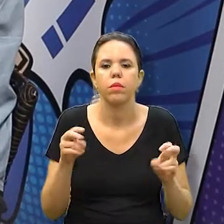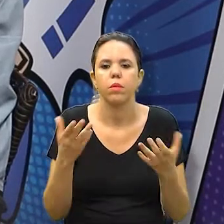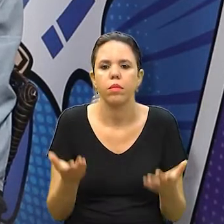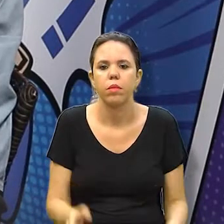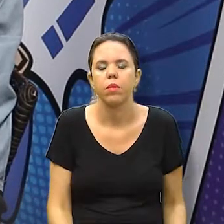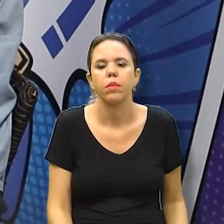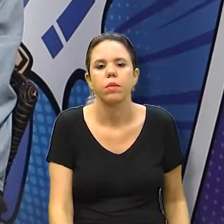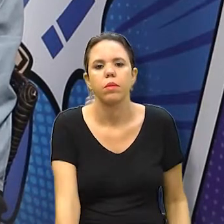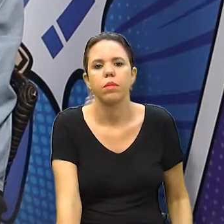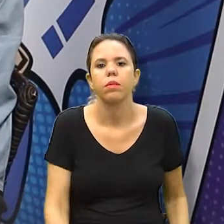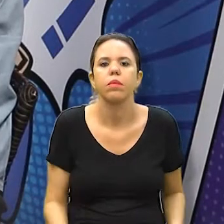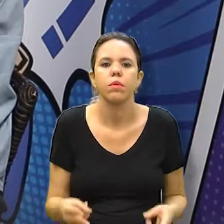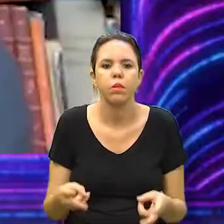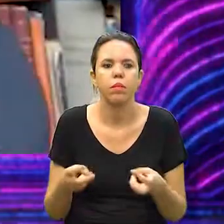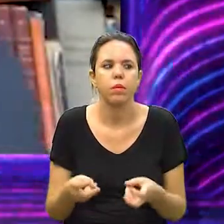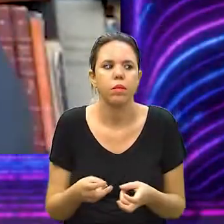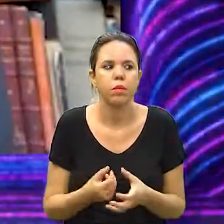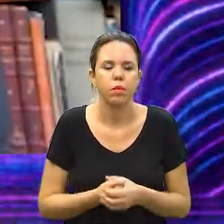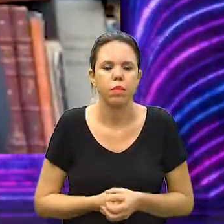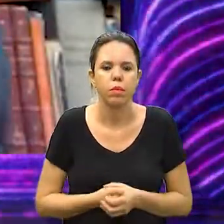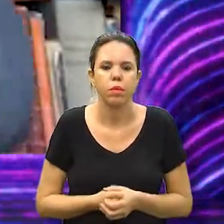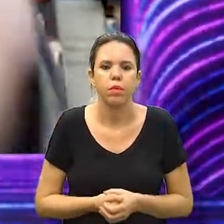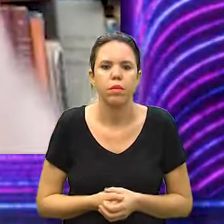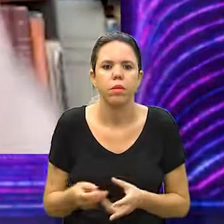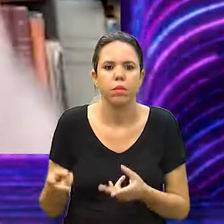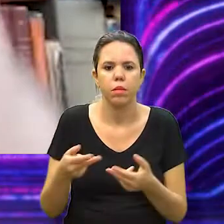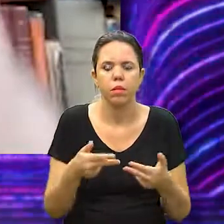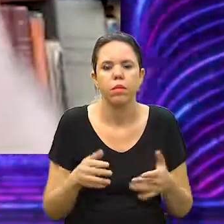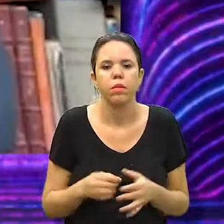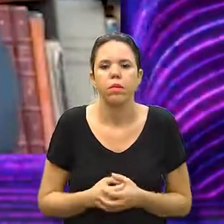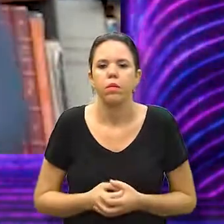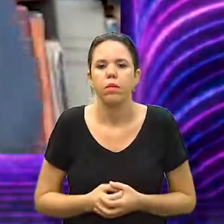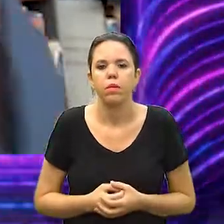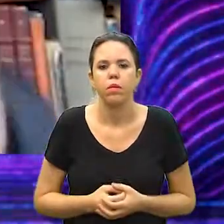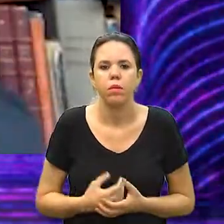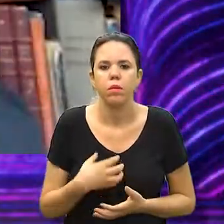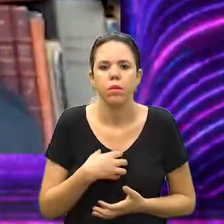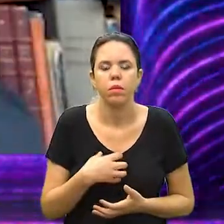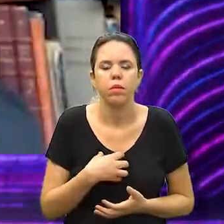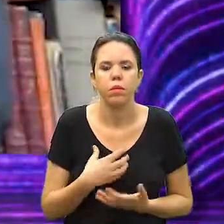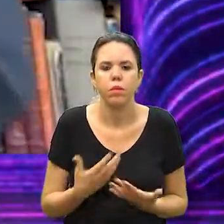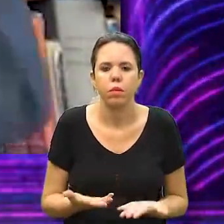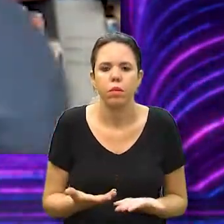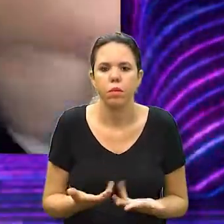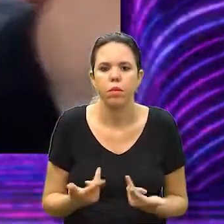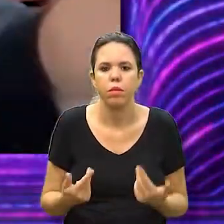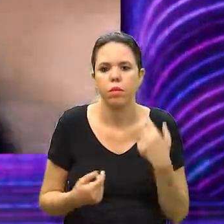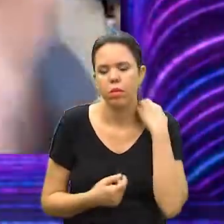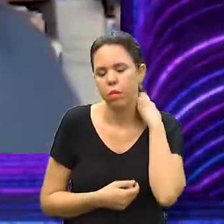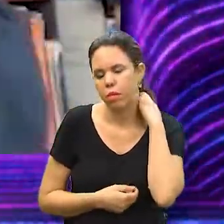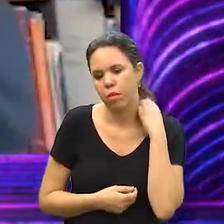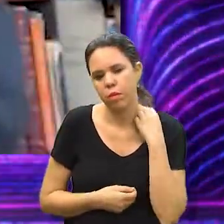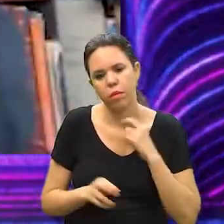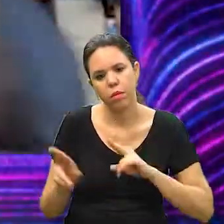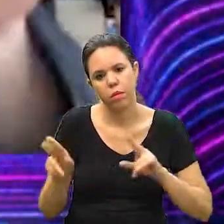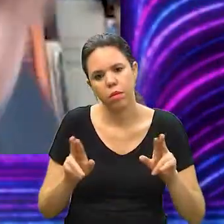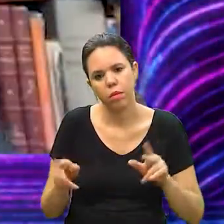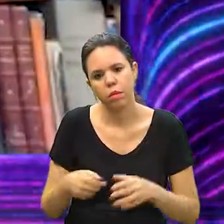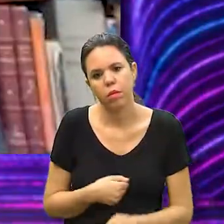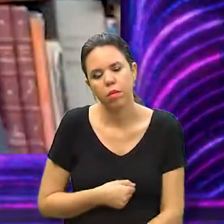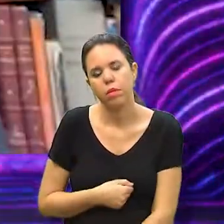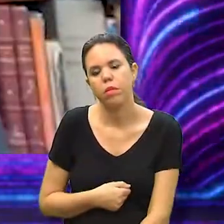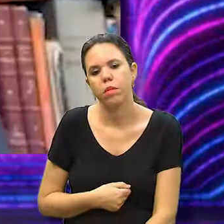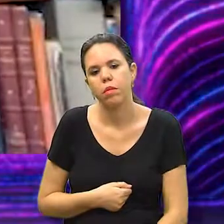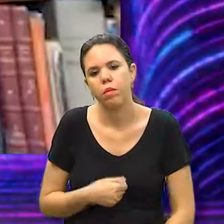sobre você. A percepção, a detecção das sensações é uma outra coisa, são coisas